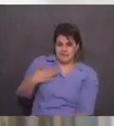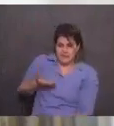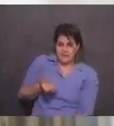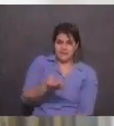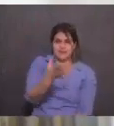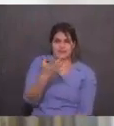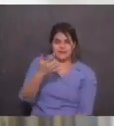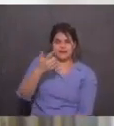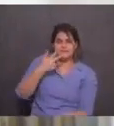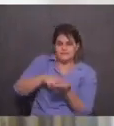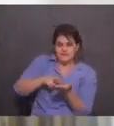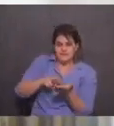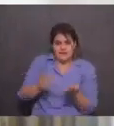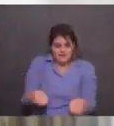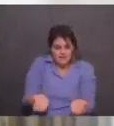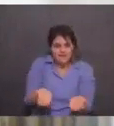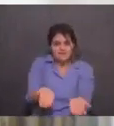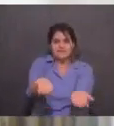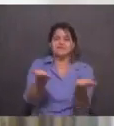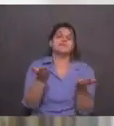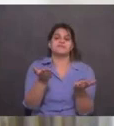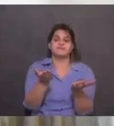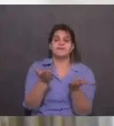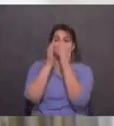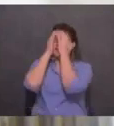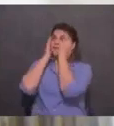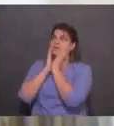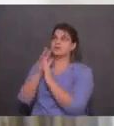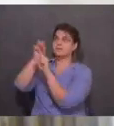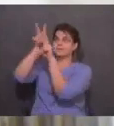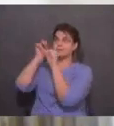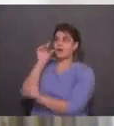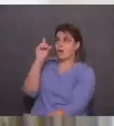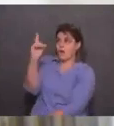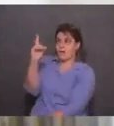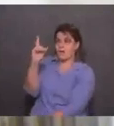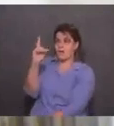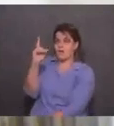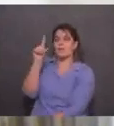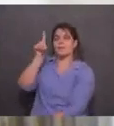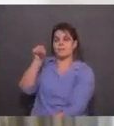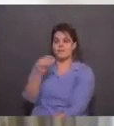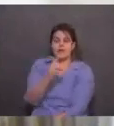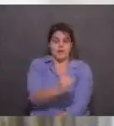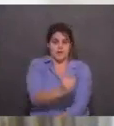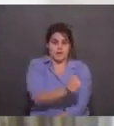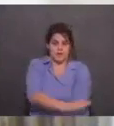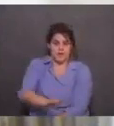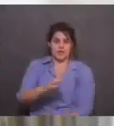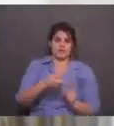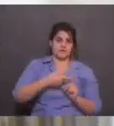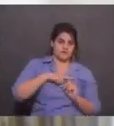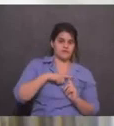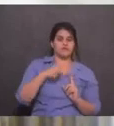vossos fiéis. Por intercessão da bem-aventurada Virgem Maria, e dos santos Francisco, Jacinto e